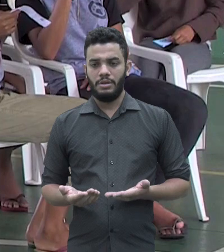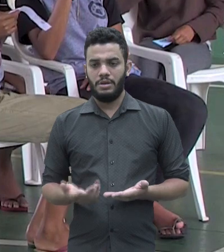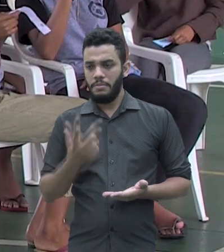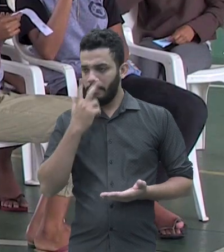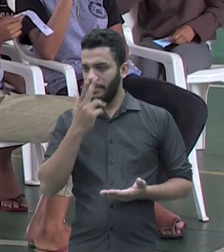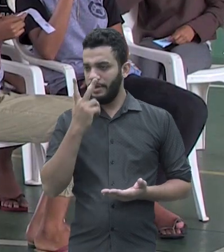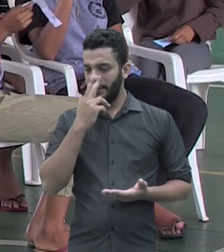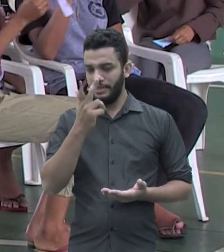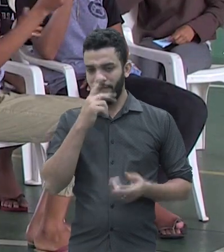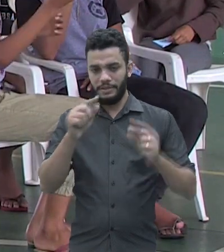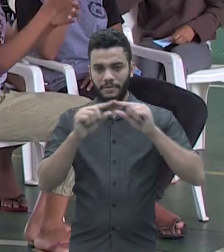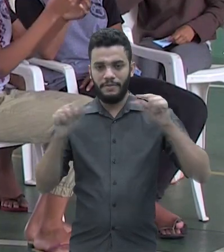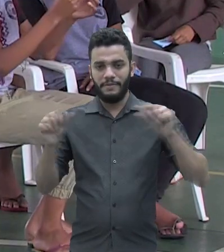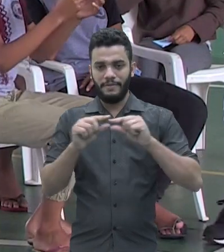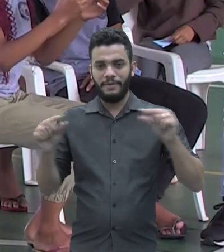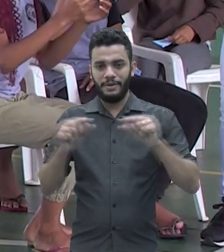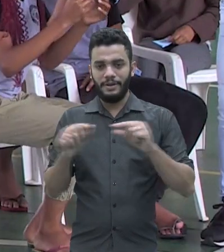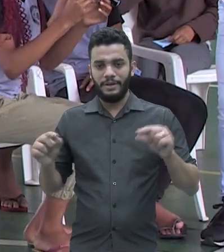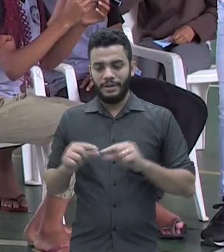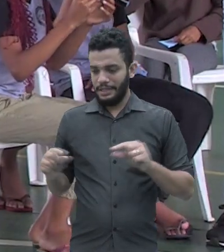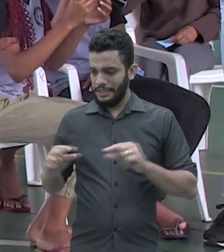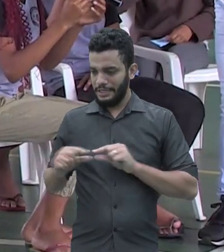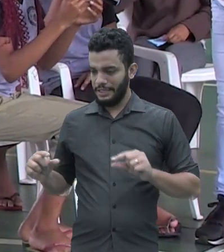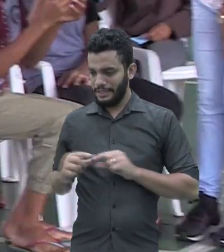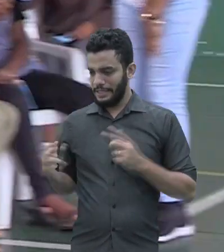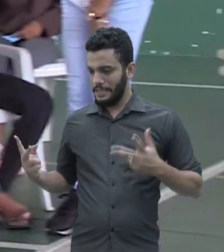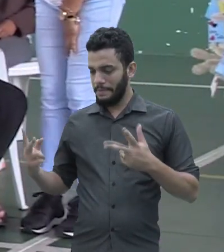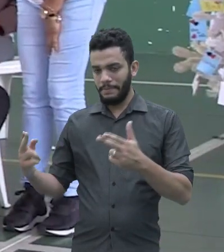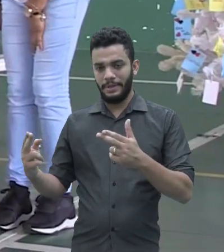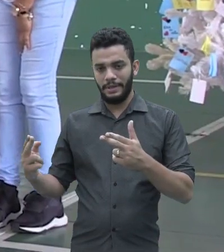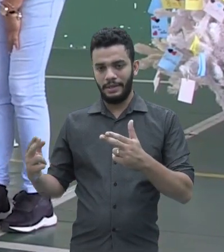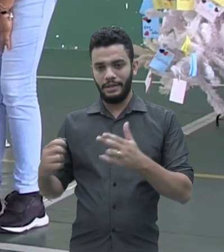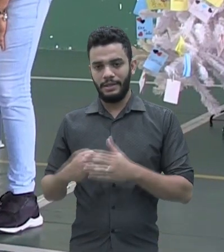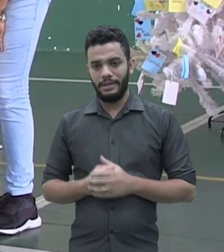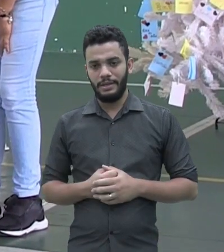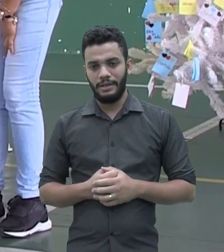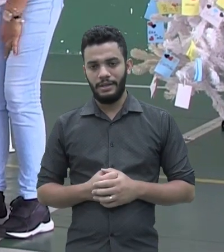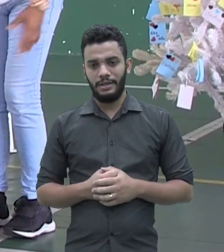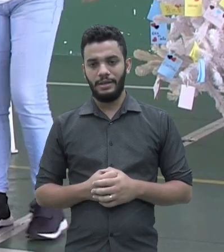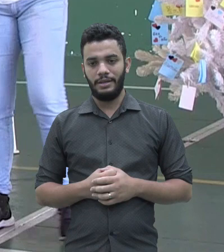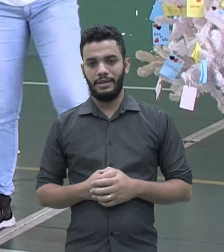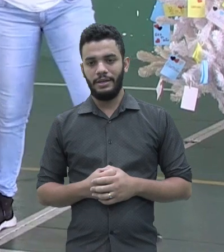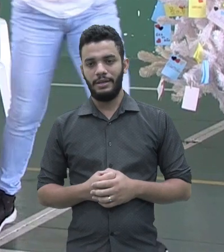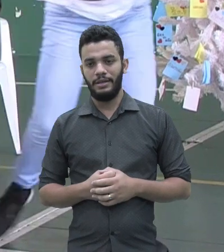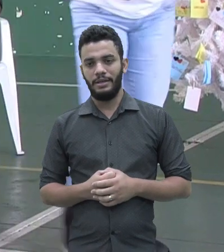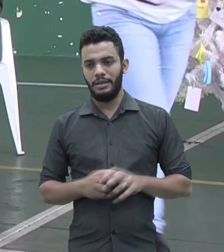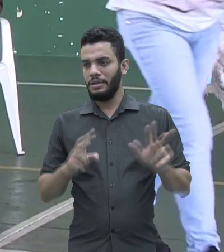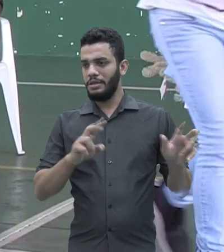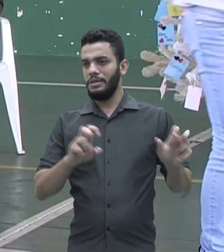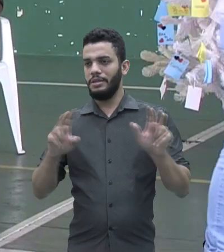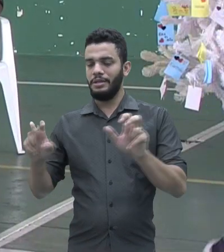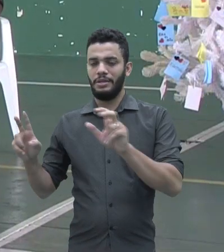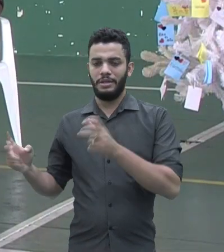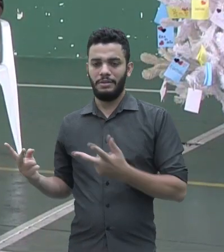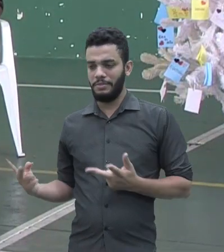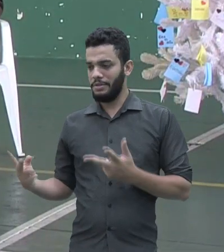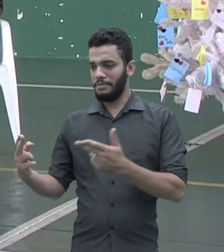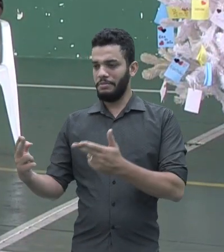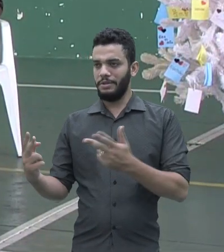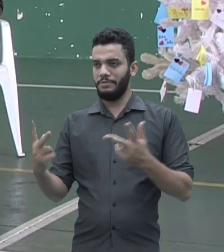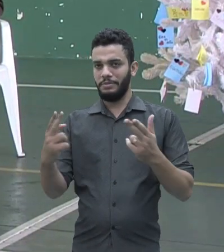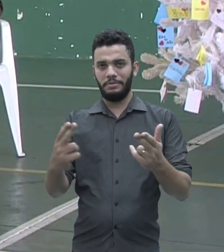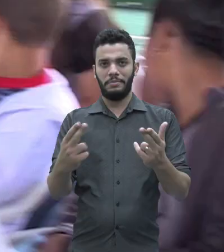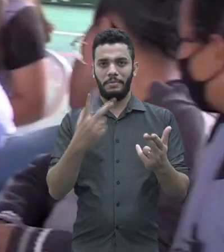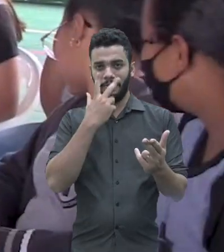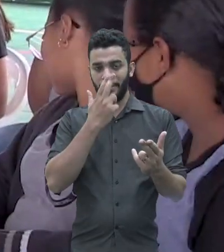também por aí? Peraí. A vida sem gratidão é estéril e vazia de significado. Olha, olha, a sua também? Deixa